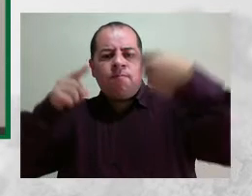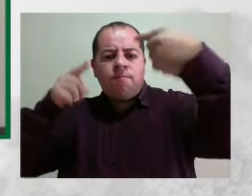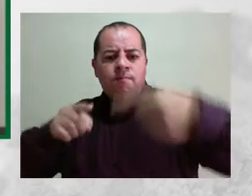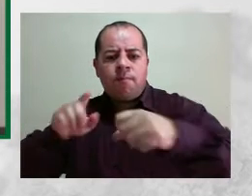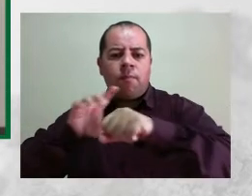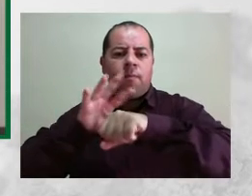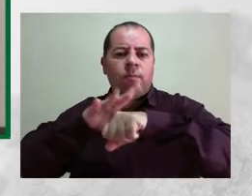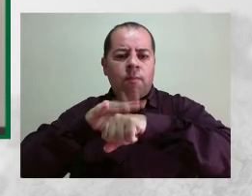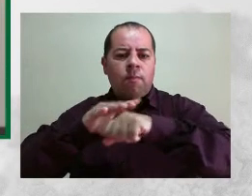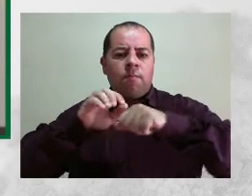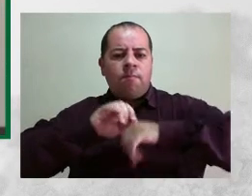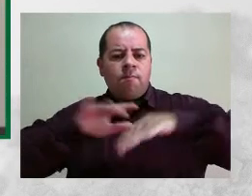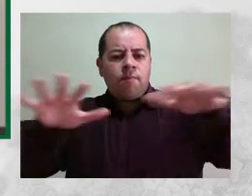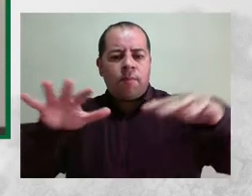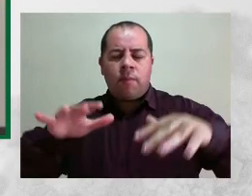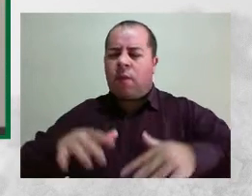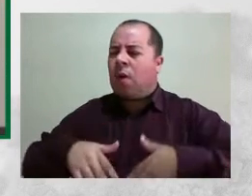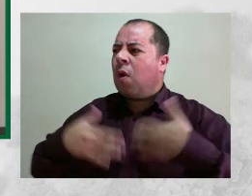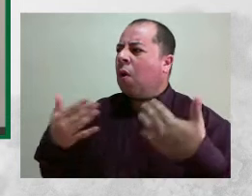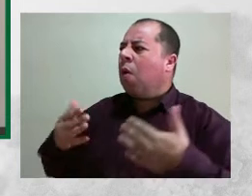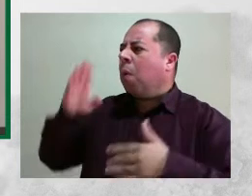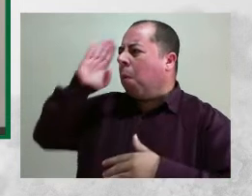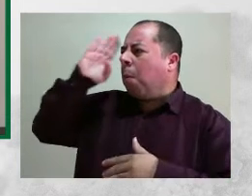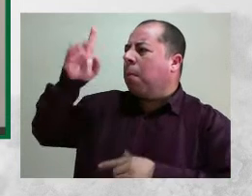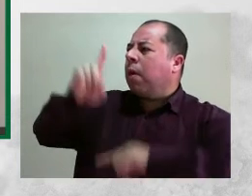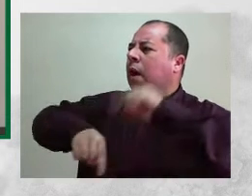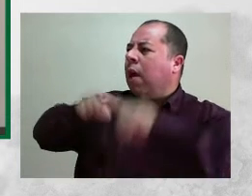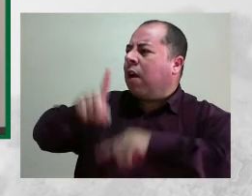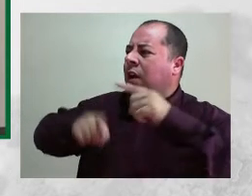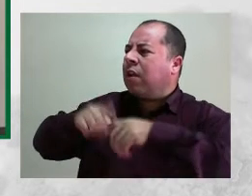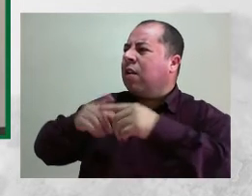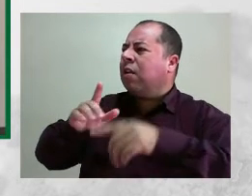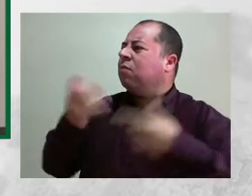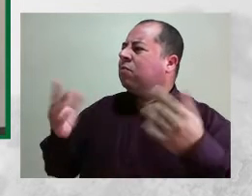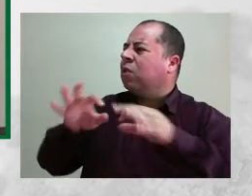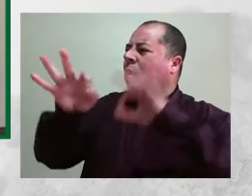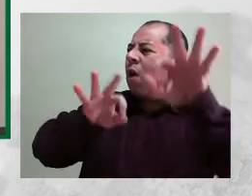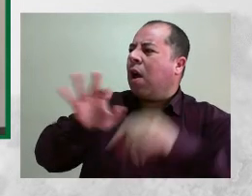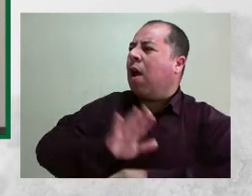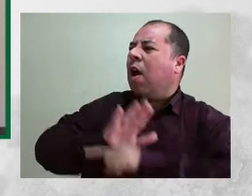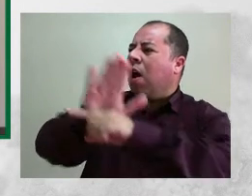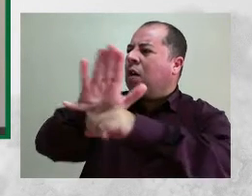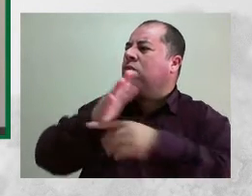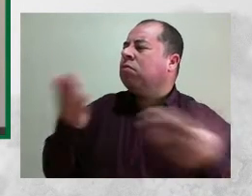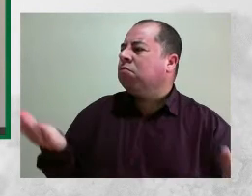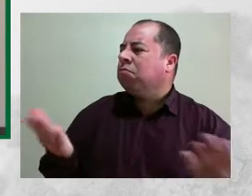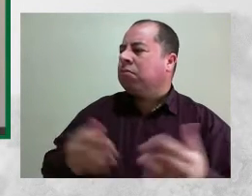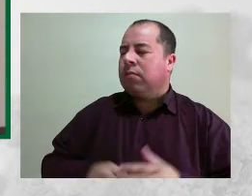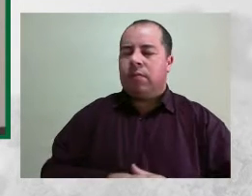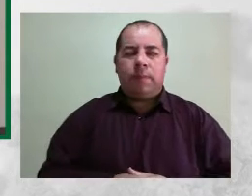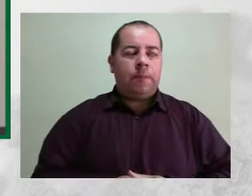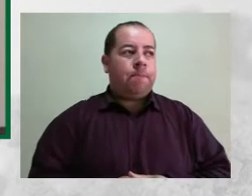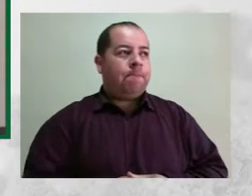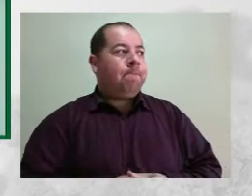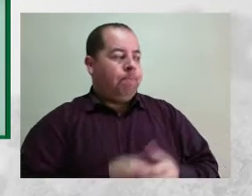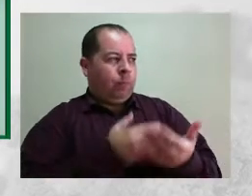de coronavírus. Professor, quais as principais ações que a Unipampa tem desenvolvido para ajudar no combate à